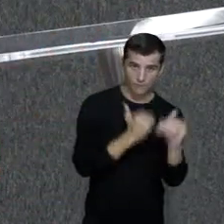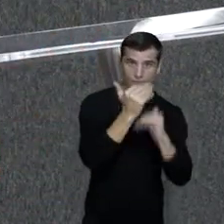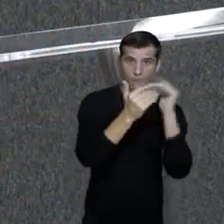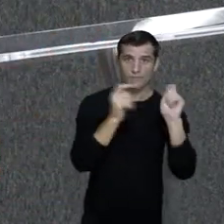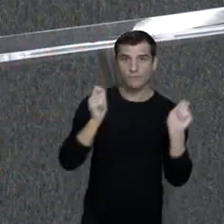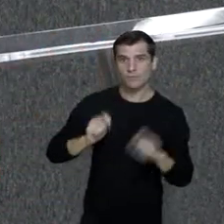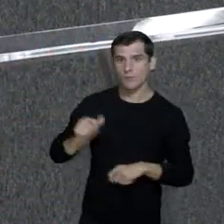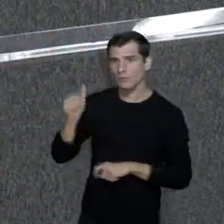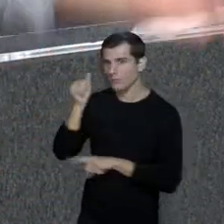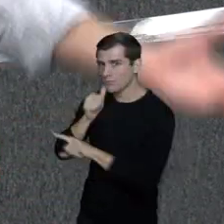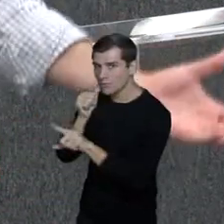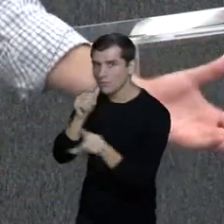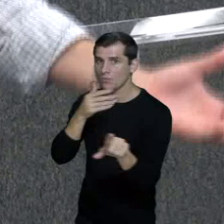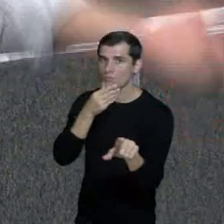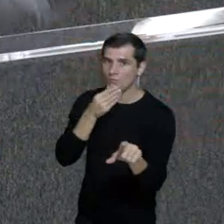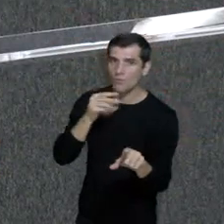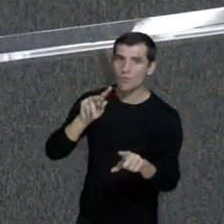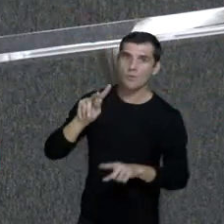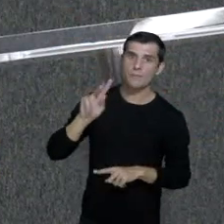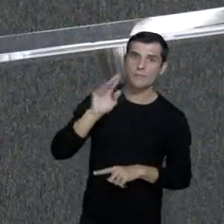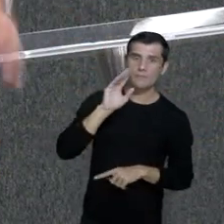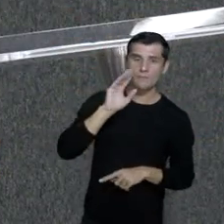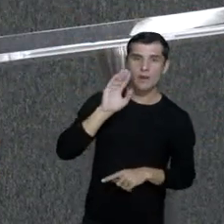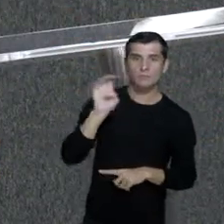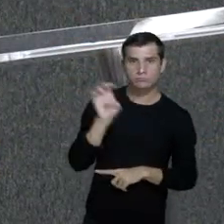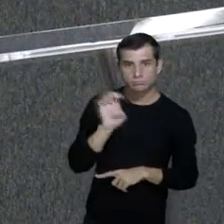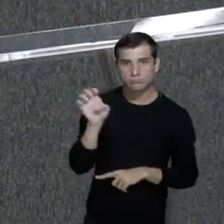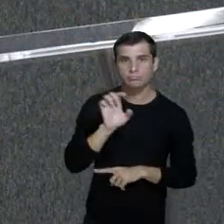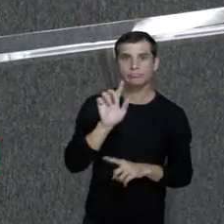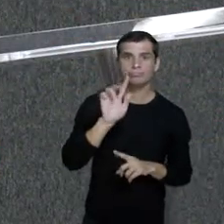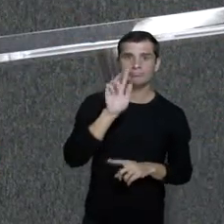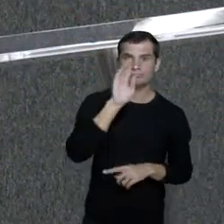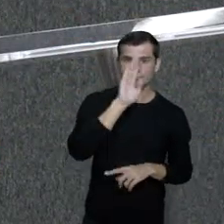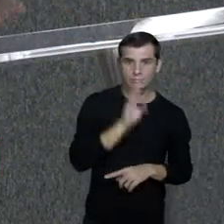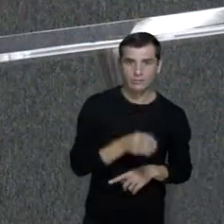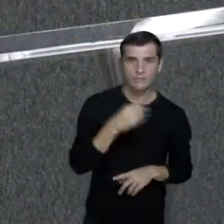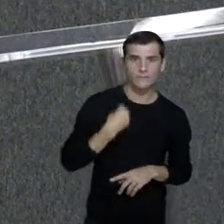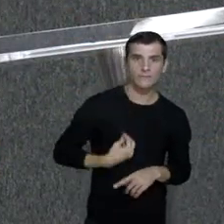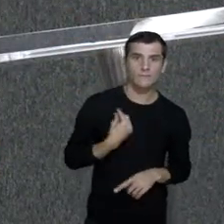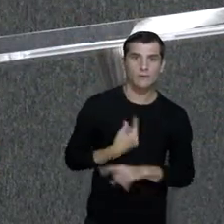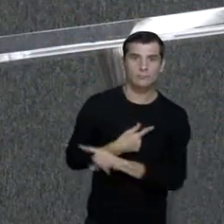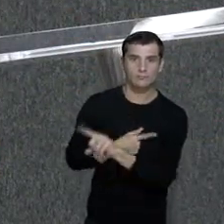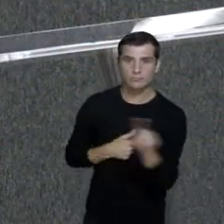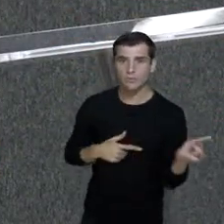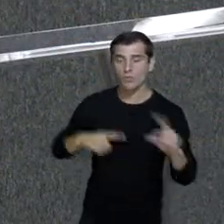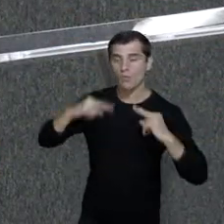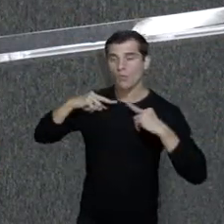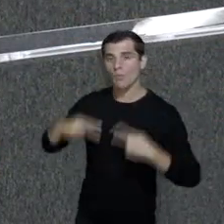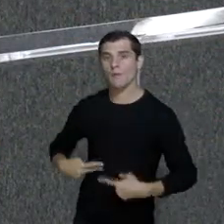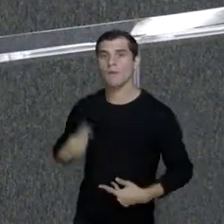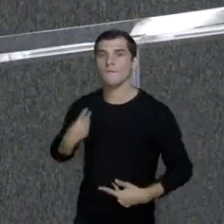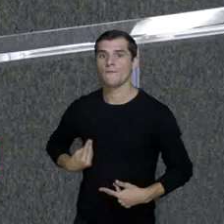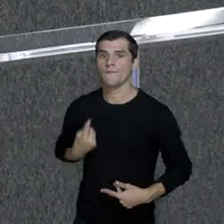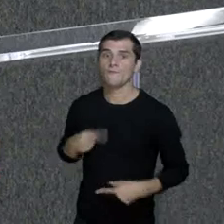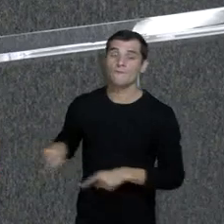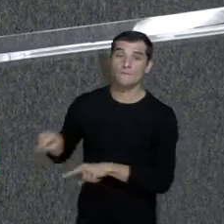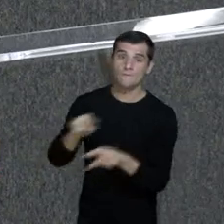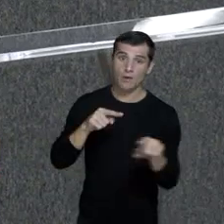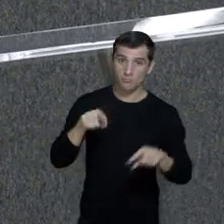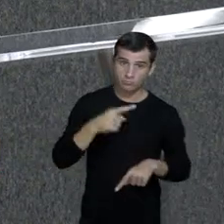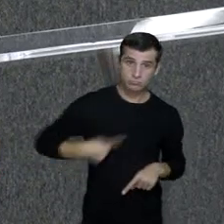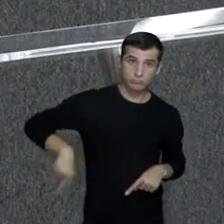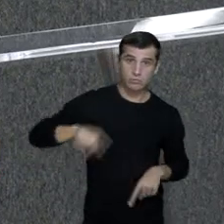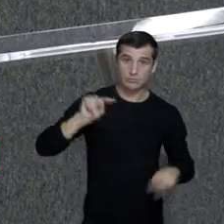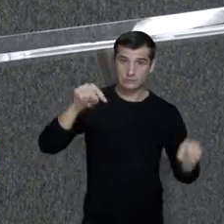homossexuais heterossexuais pretos brancos amarelos enfim seres humanos Então esse é o nosso desafio a